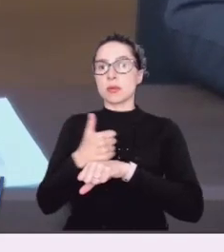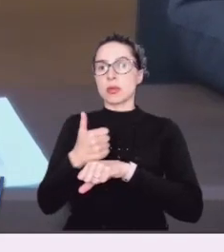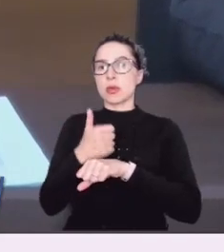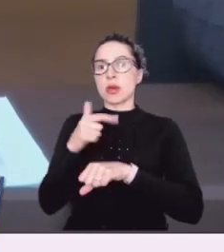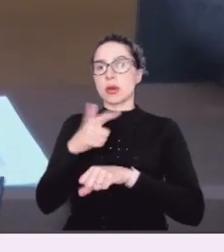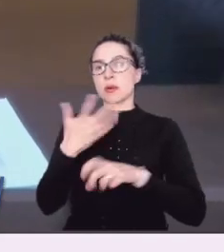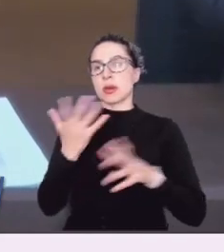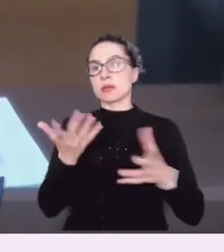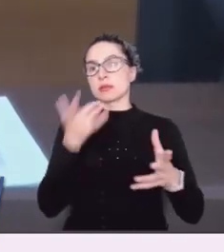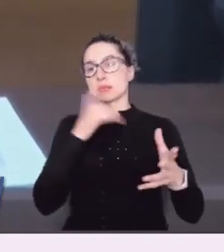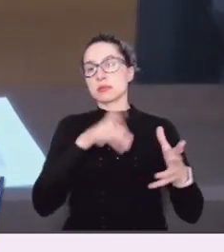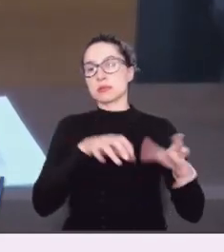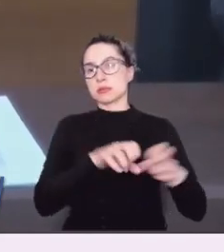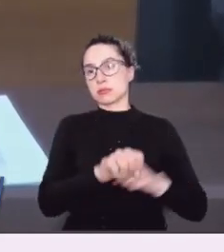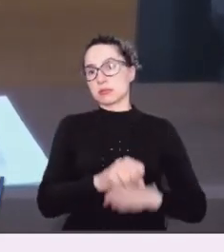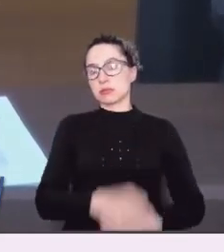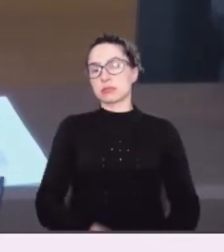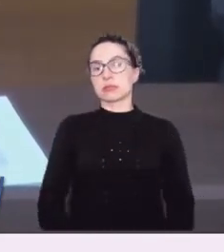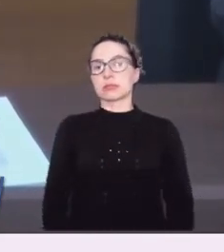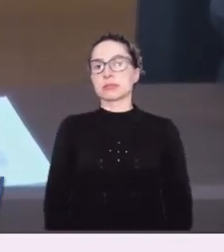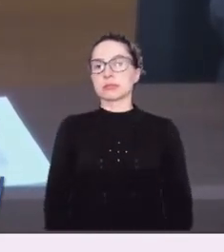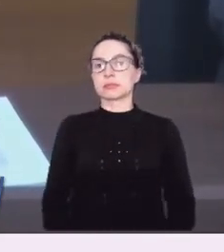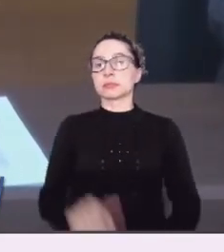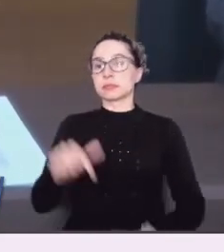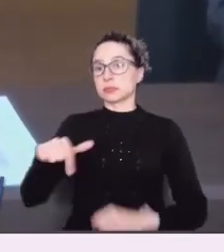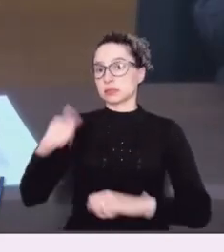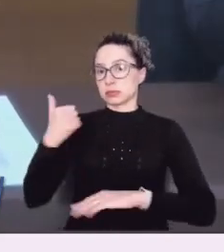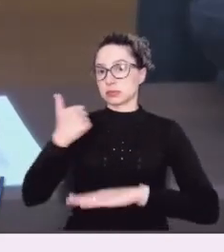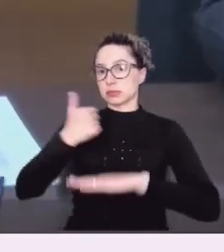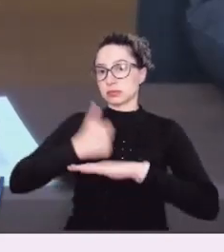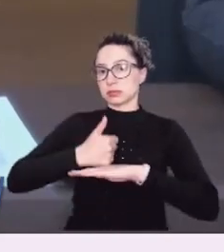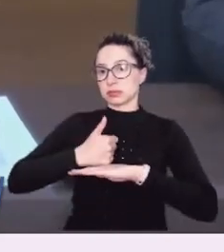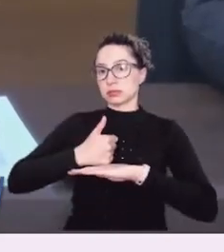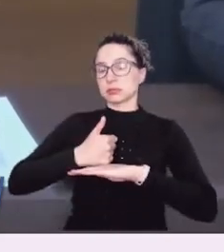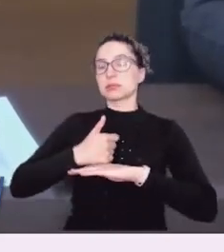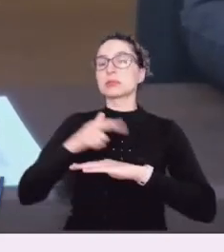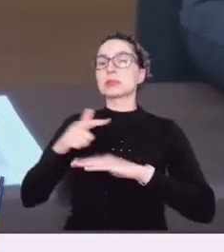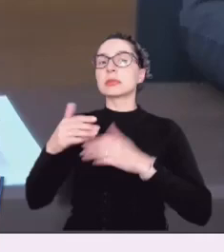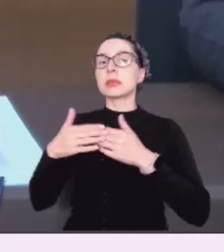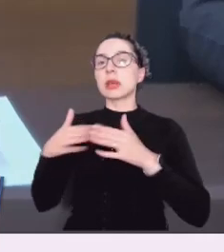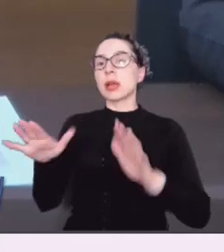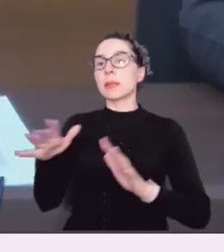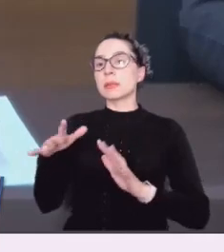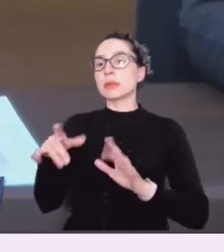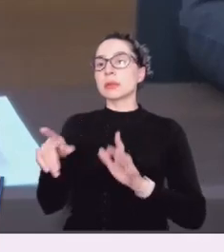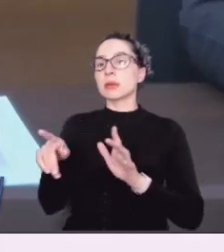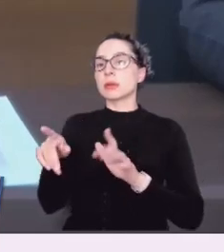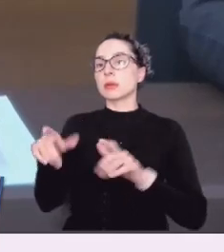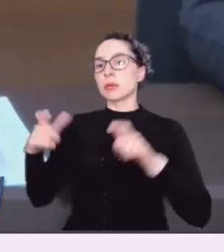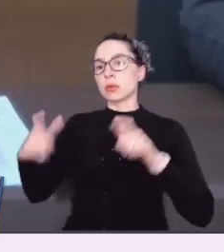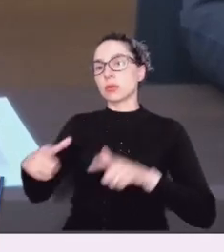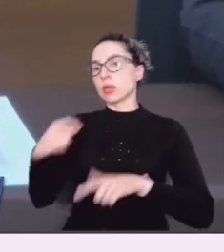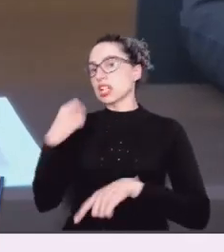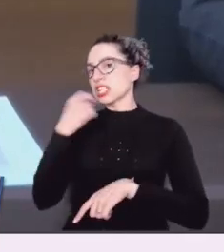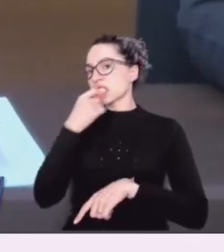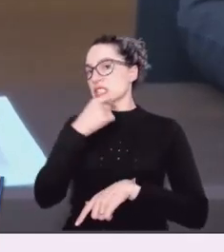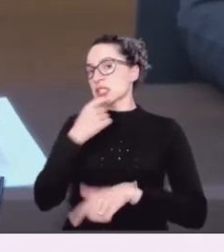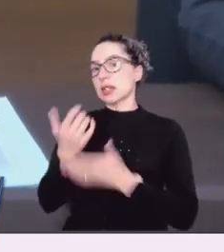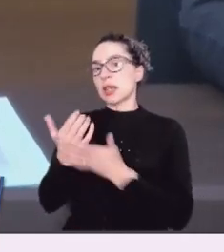área. Em Franca, abriu seu consultório odontológico e casou-se